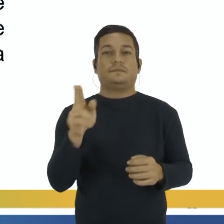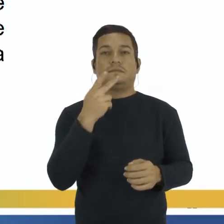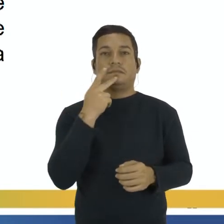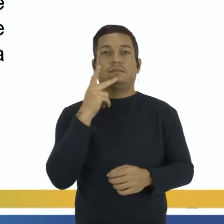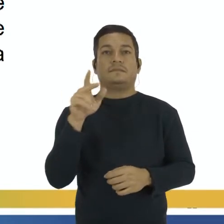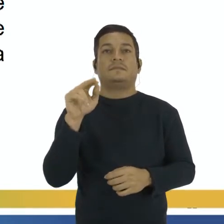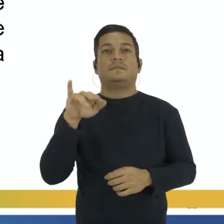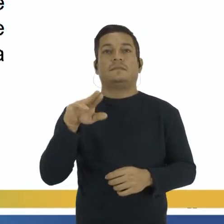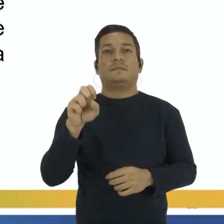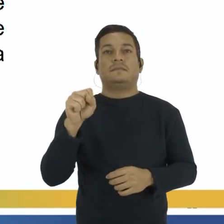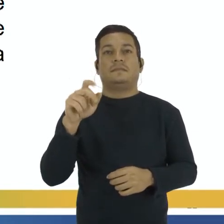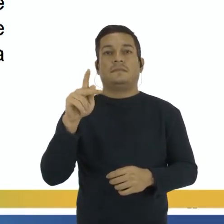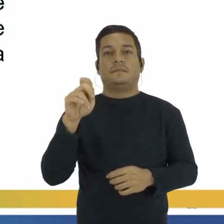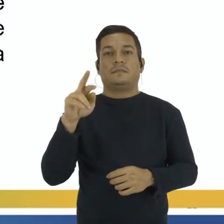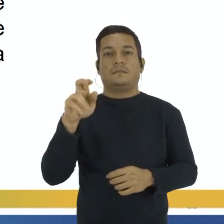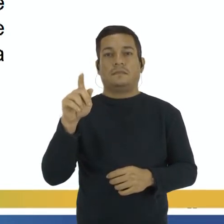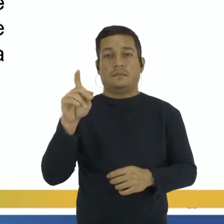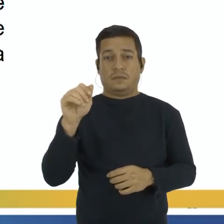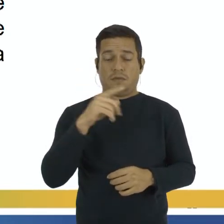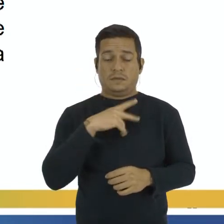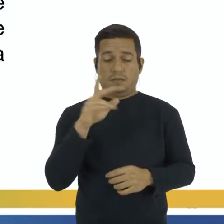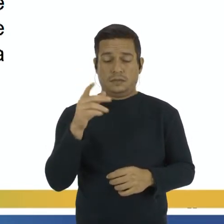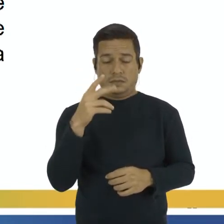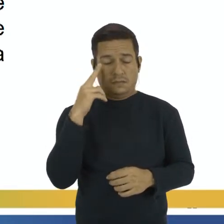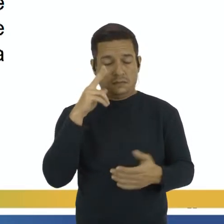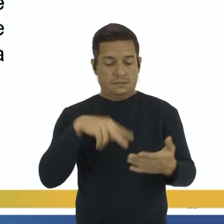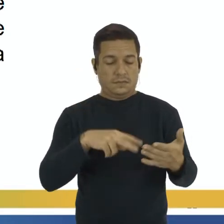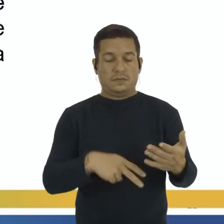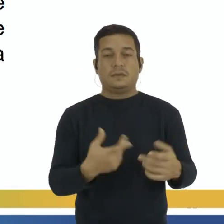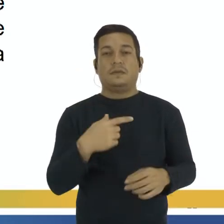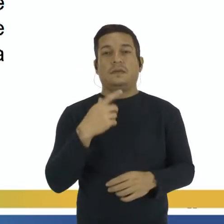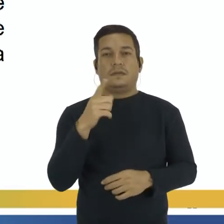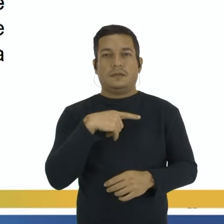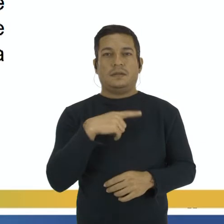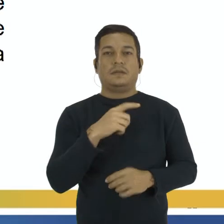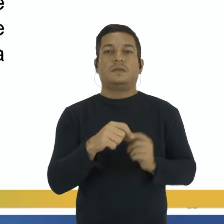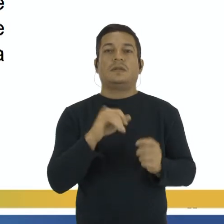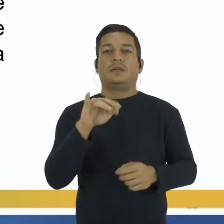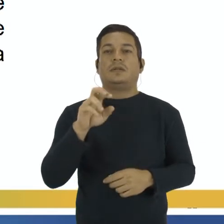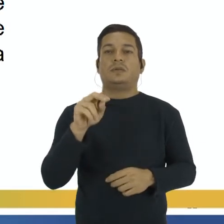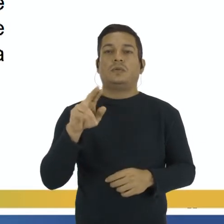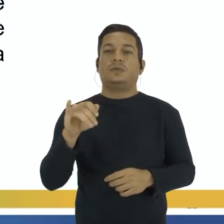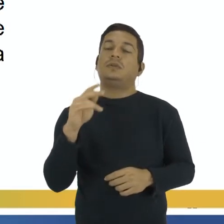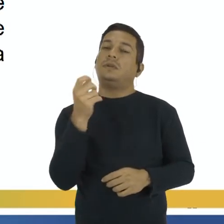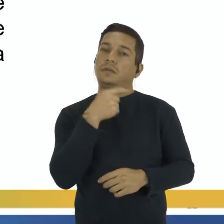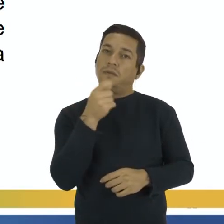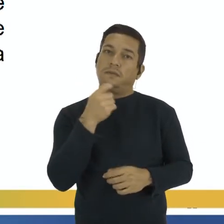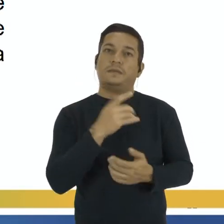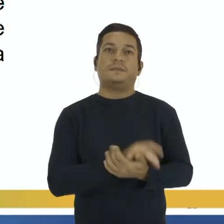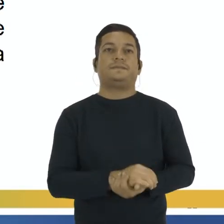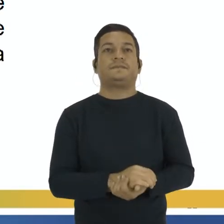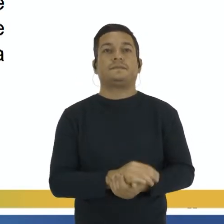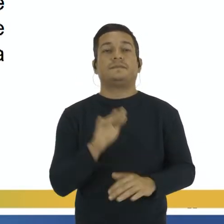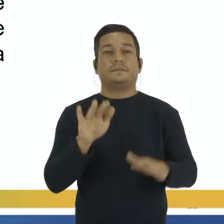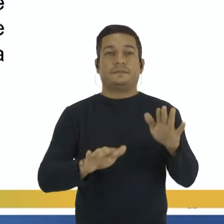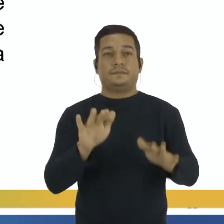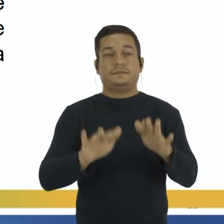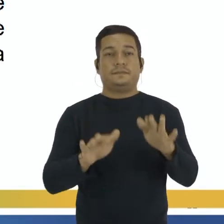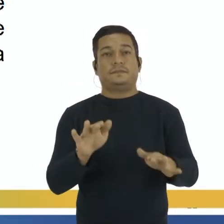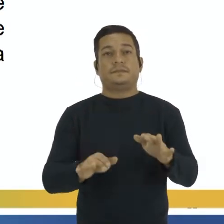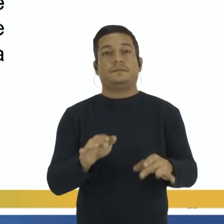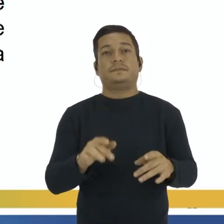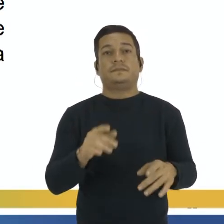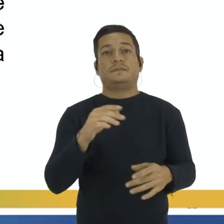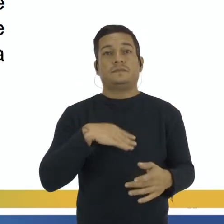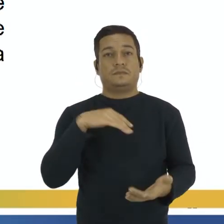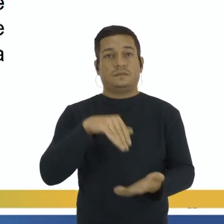ele é inesperado. É o que vai surpreender o leitor e causar aí a ironia e o humor. Geralmente,